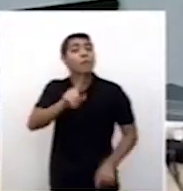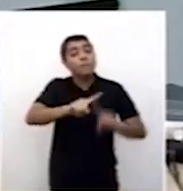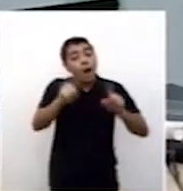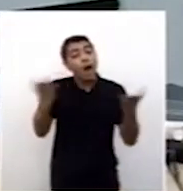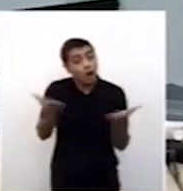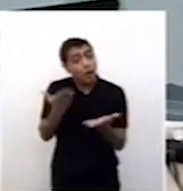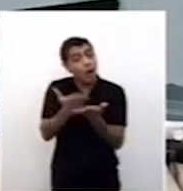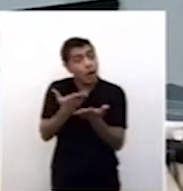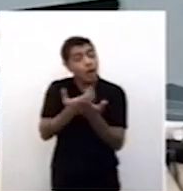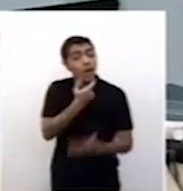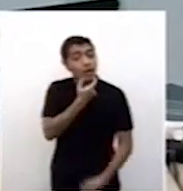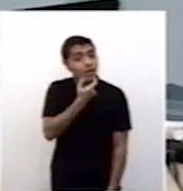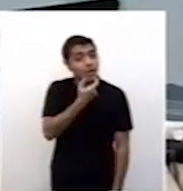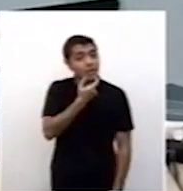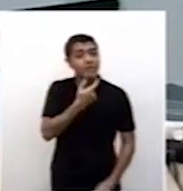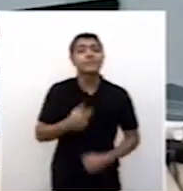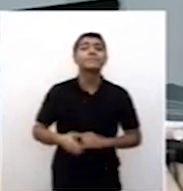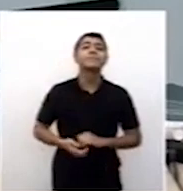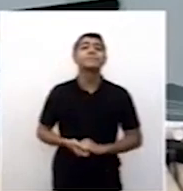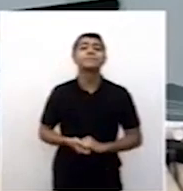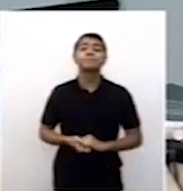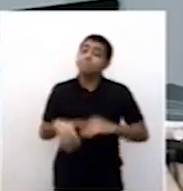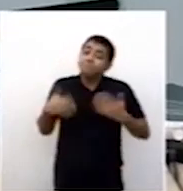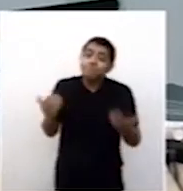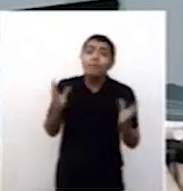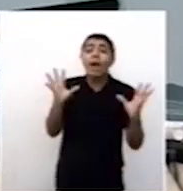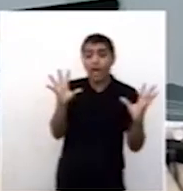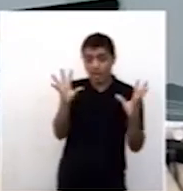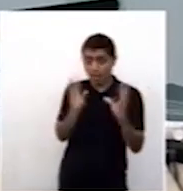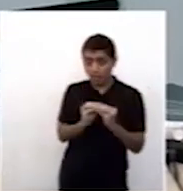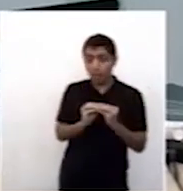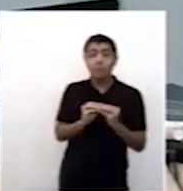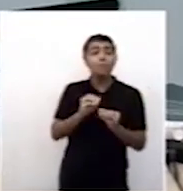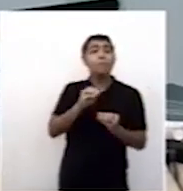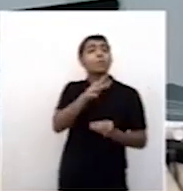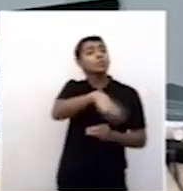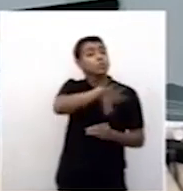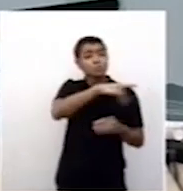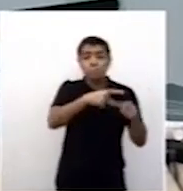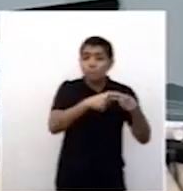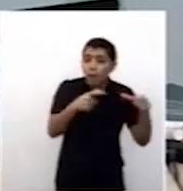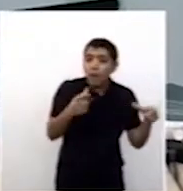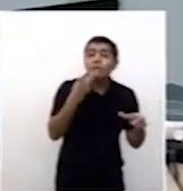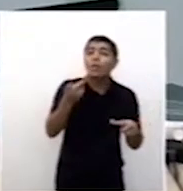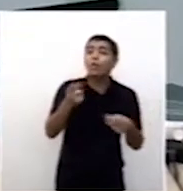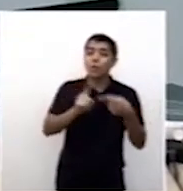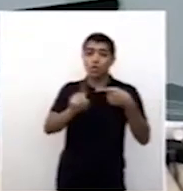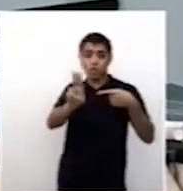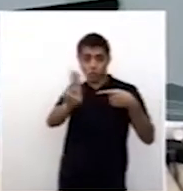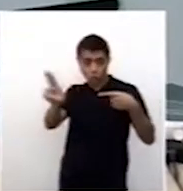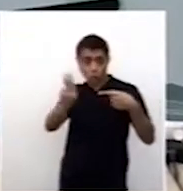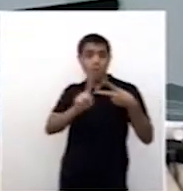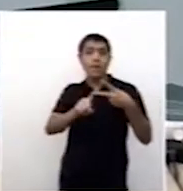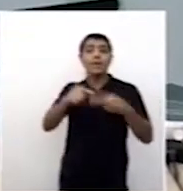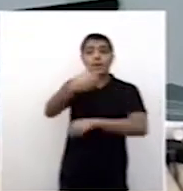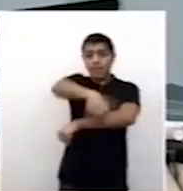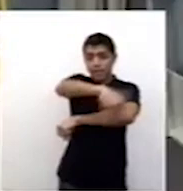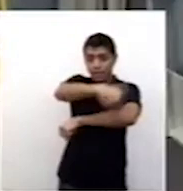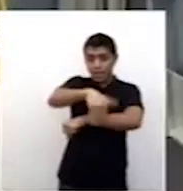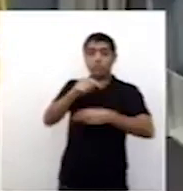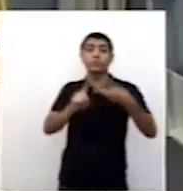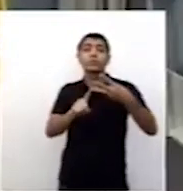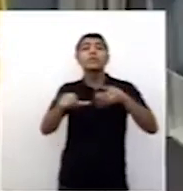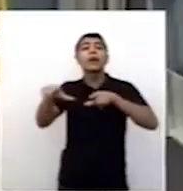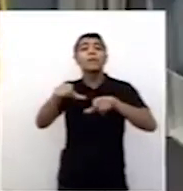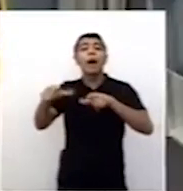Bom, resumindo assim, Antônia, boa parte, o nome, endereço e o seu local de trabalho.